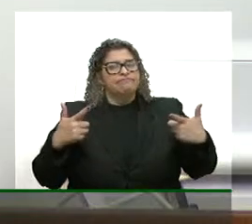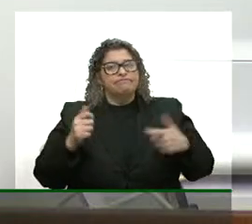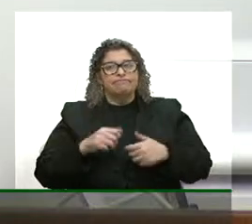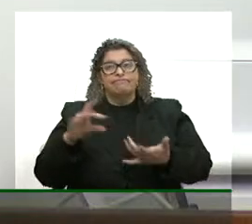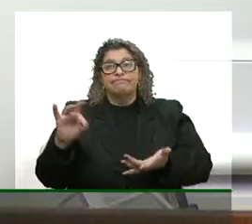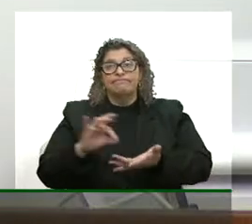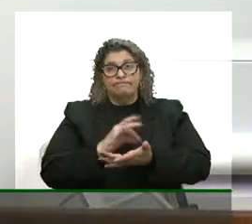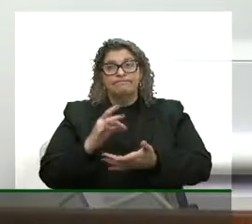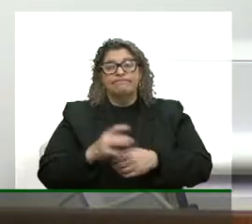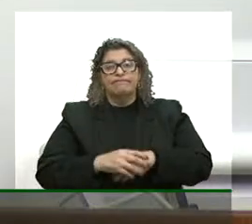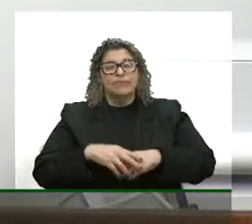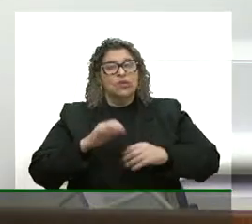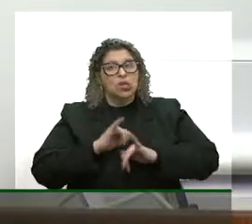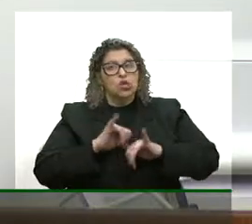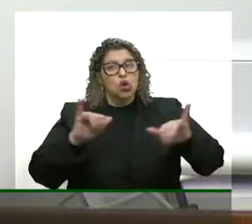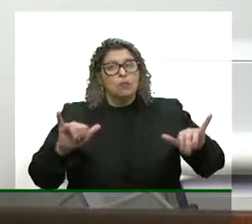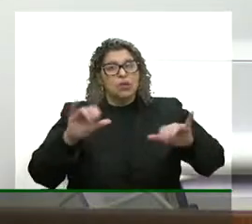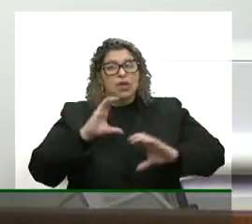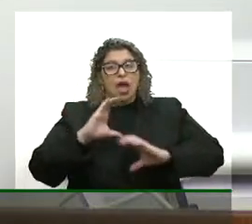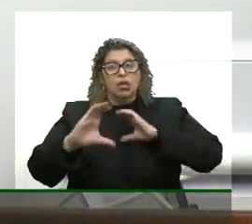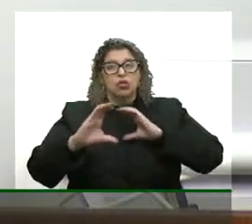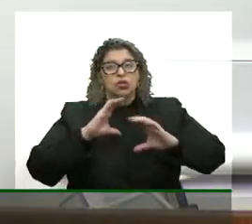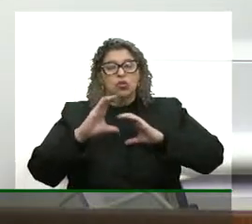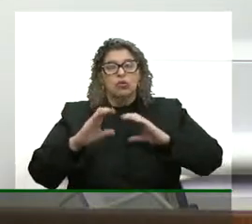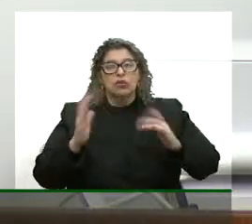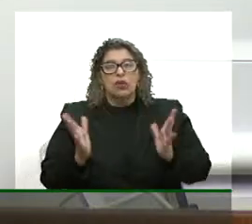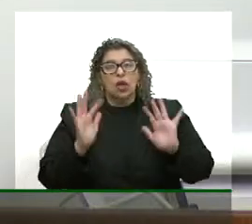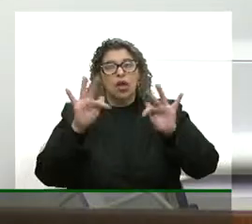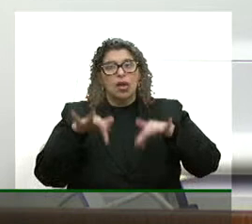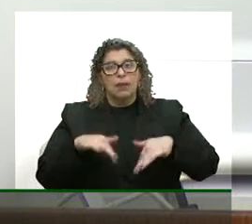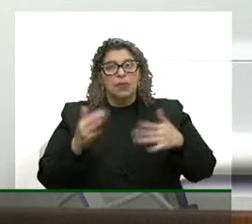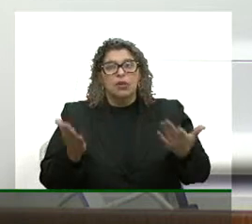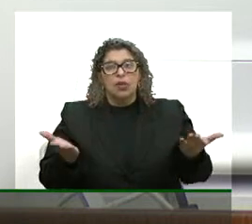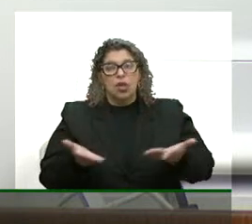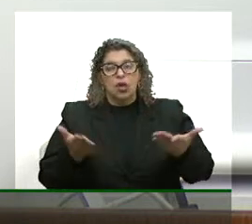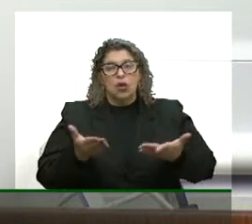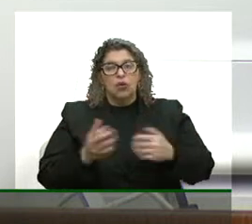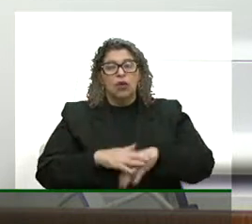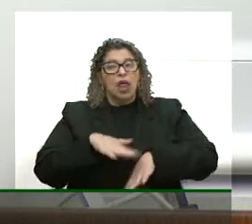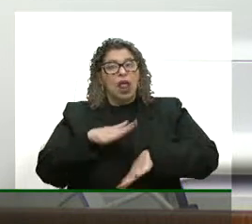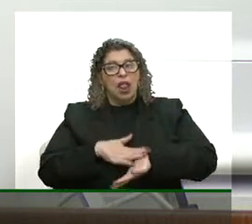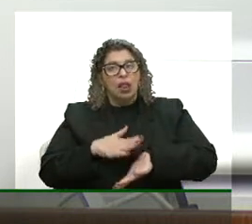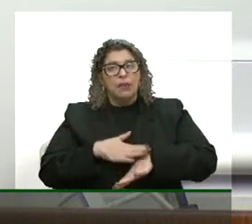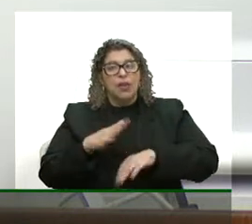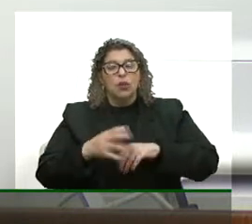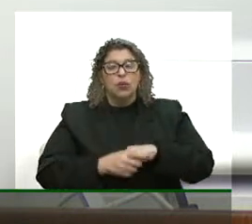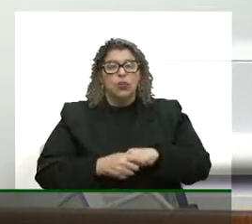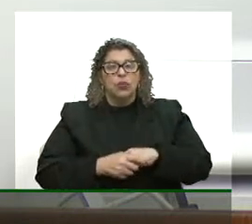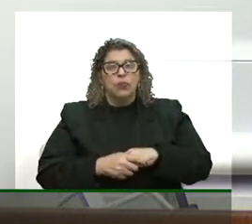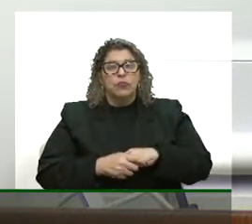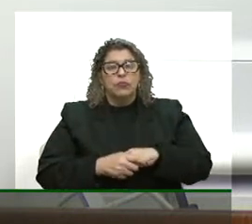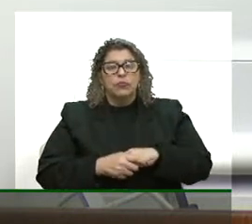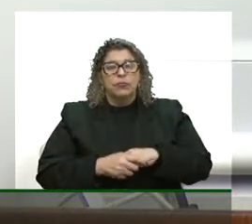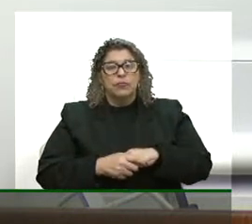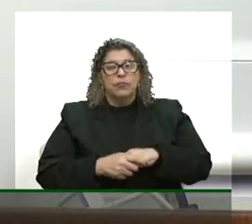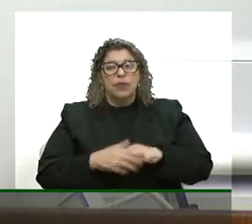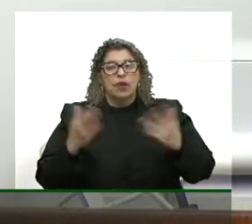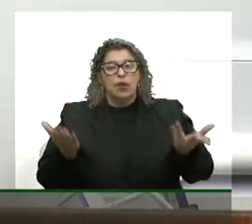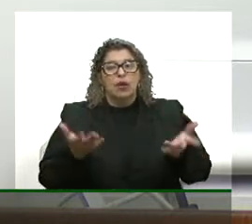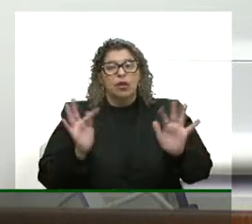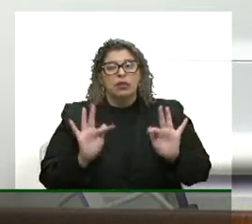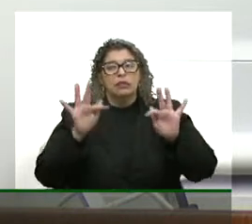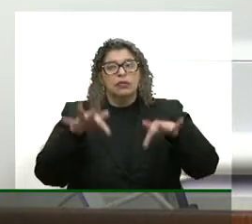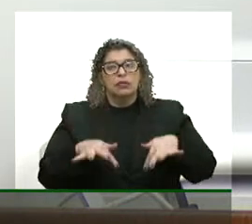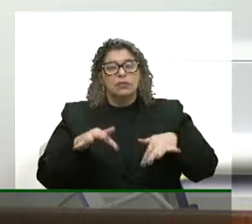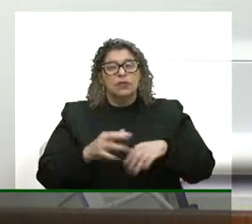inscritos nas comunicações parlamentares, terminando dessa forma esse período, e vamos para o